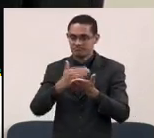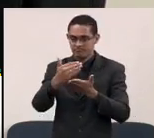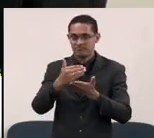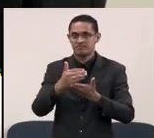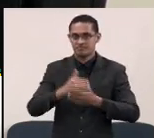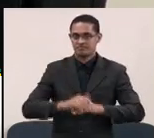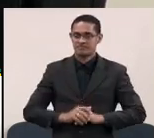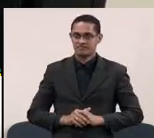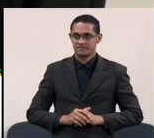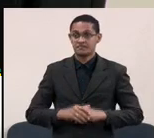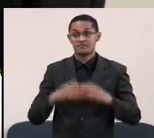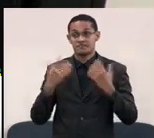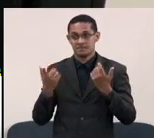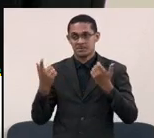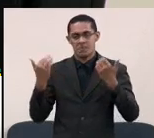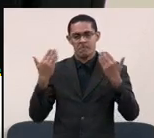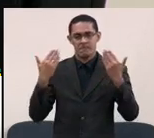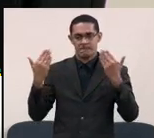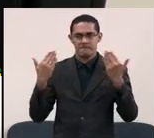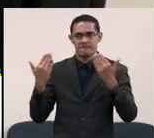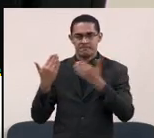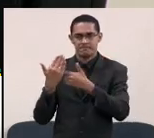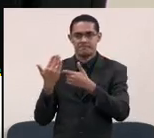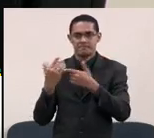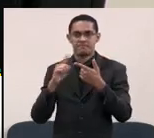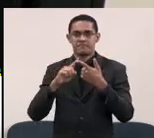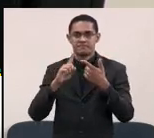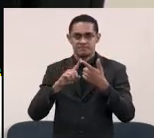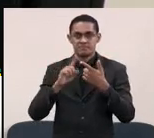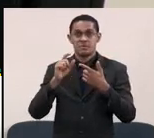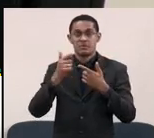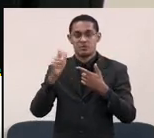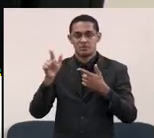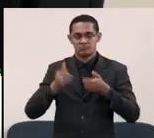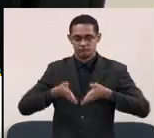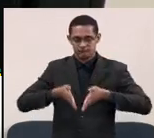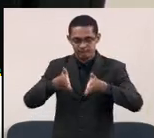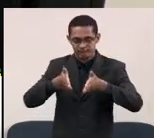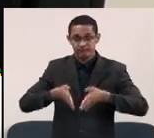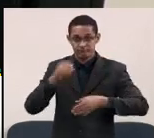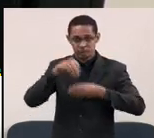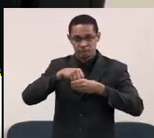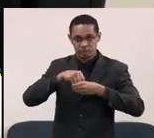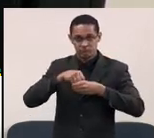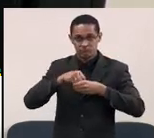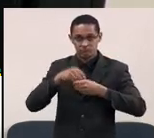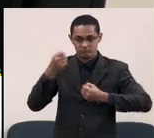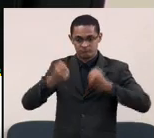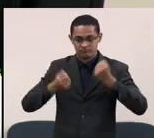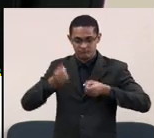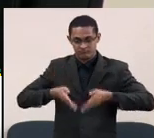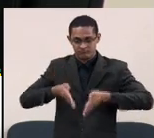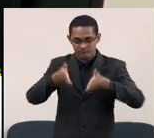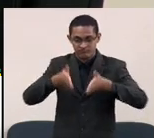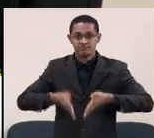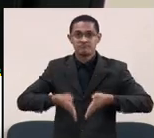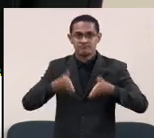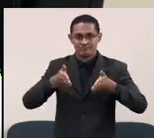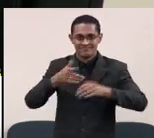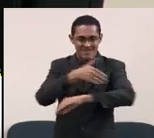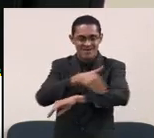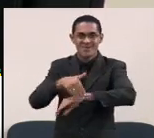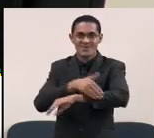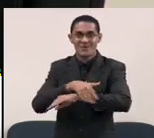E, paralelamente a isso, os corredores de ônibus estão sendo recuperados e